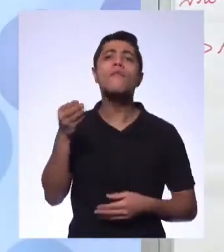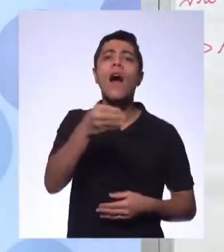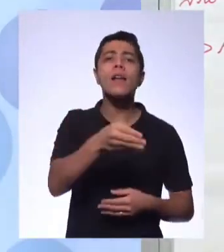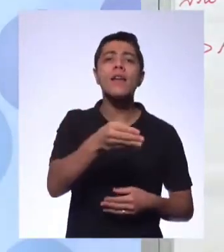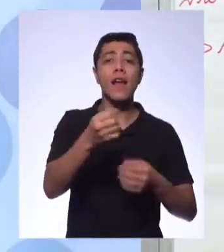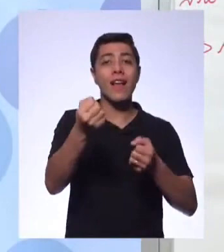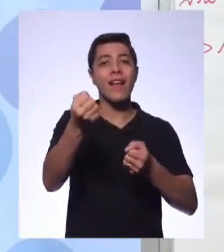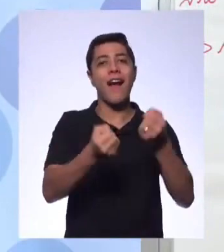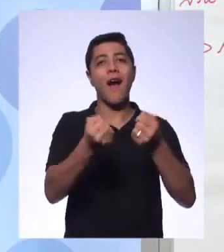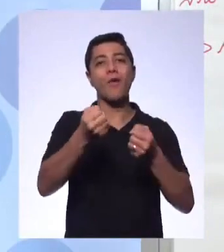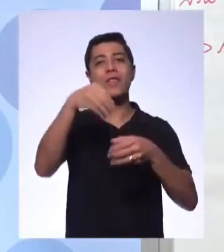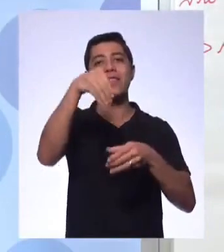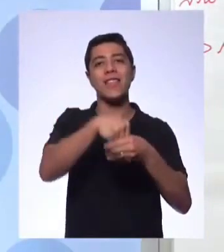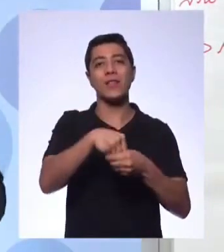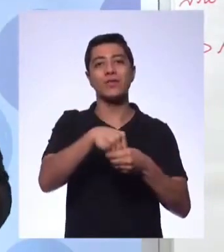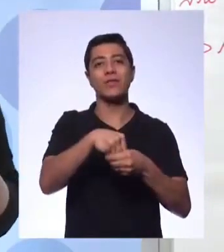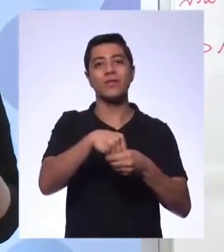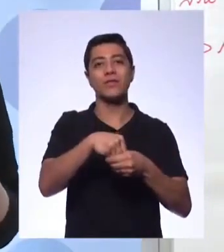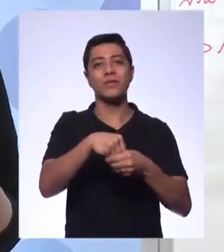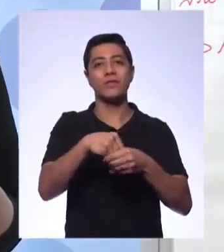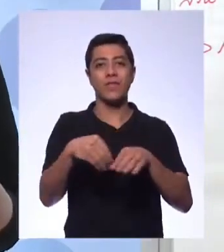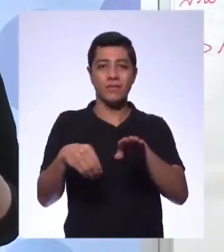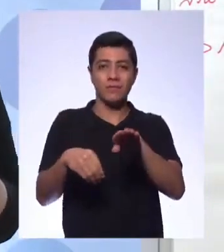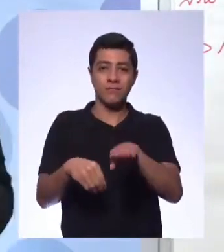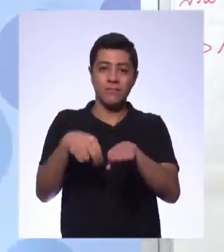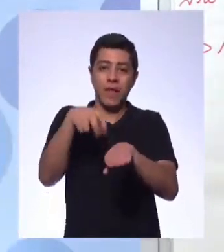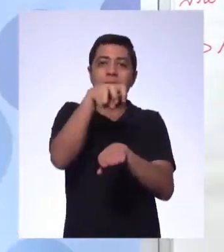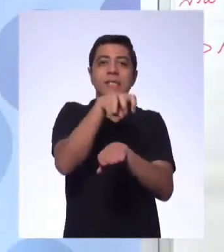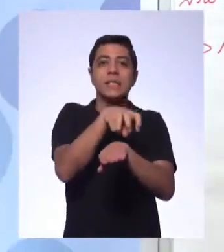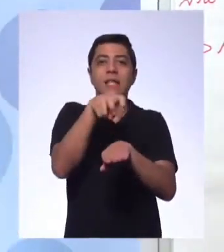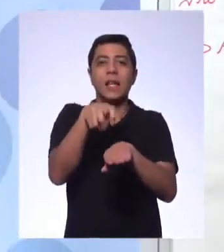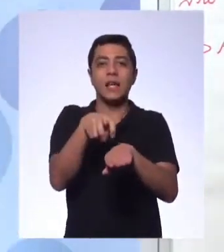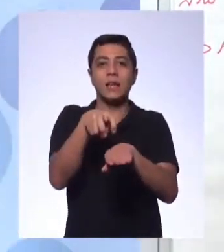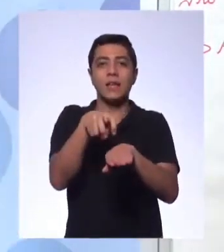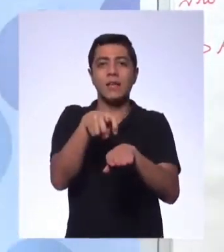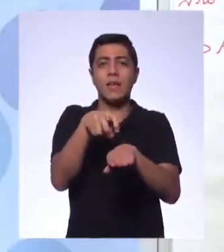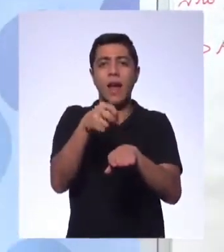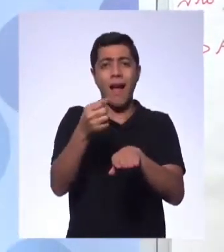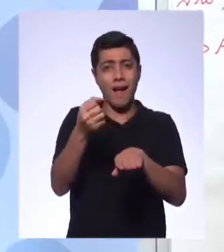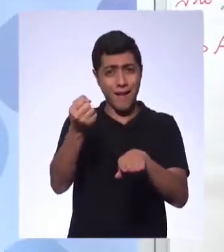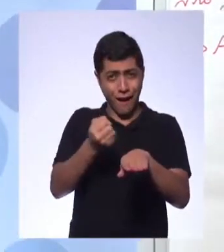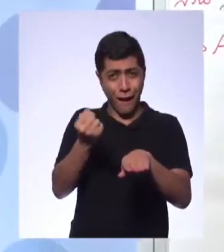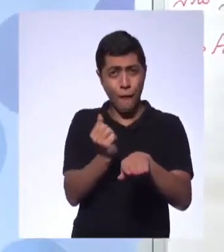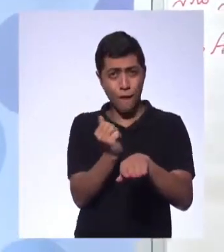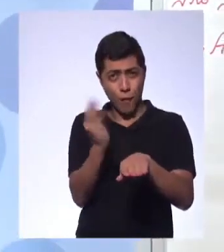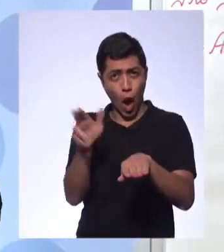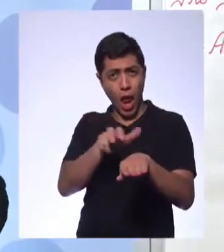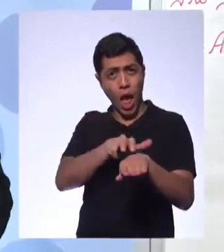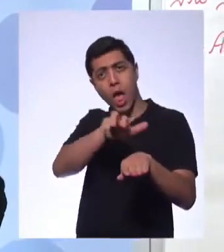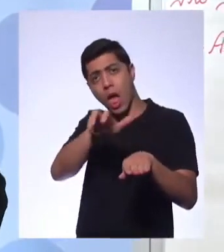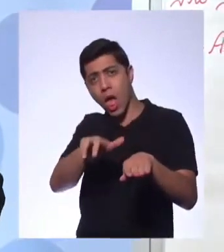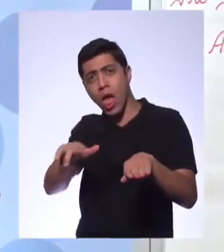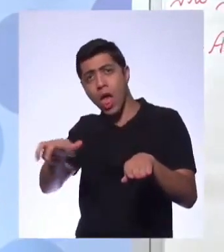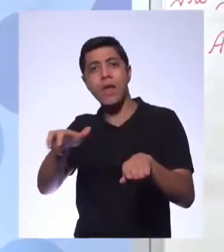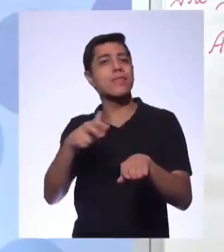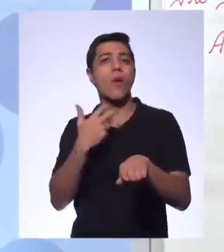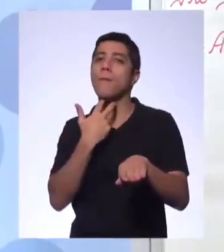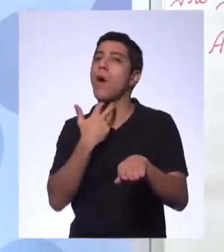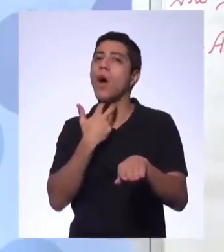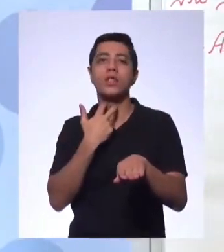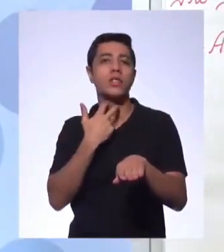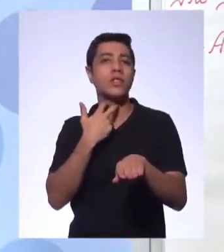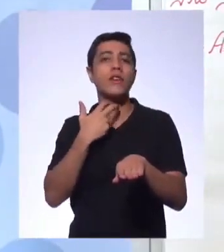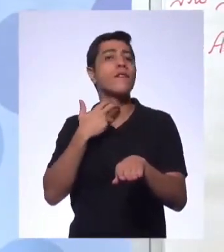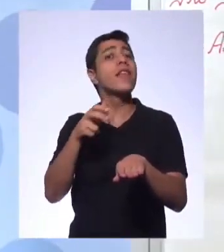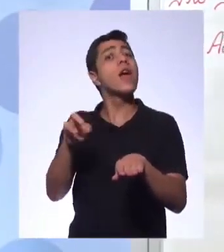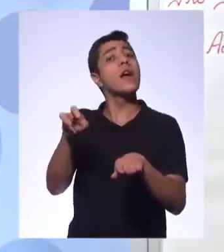apreciando o show, né? Elas não podem, em momento algum, sair do carro e, né, para pedir alguma coisa, assim, tem lá um